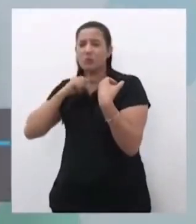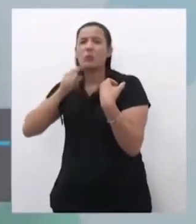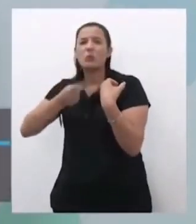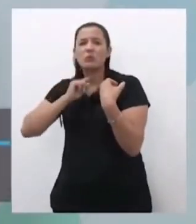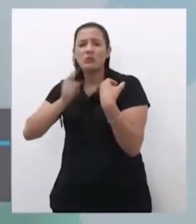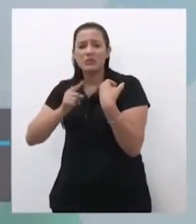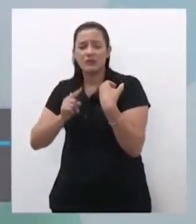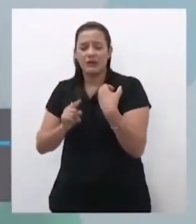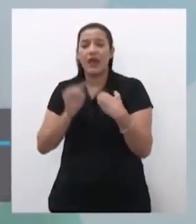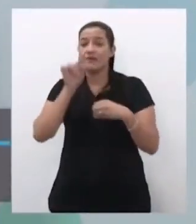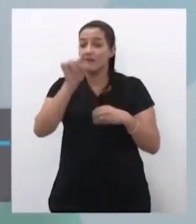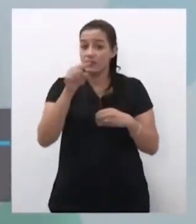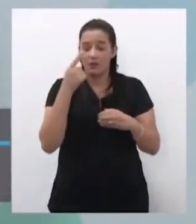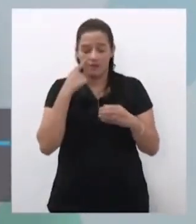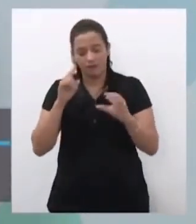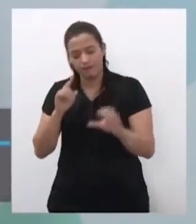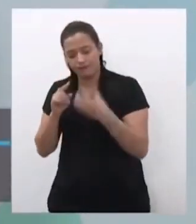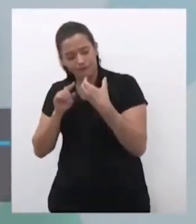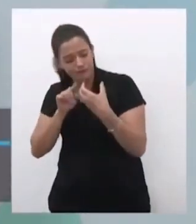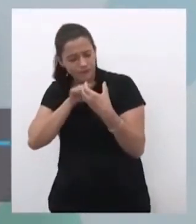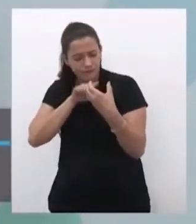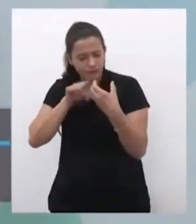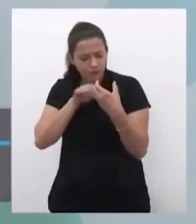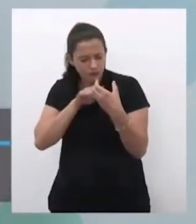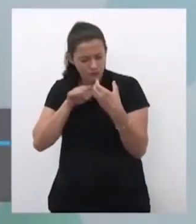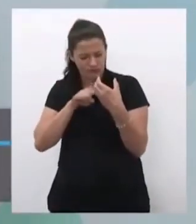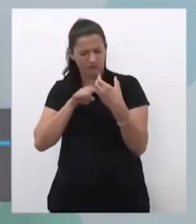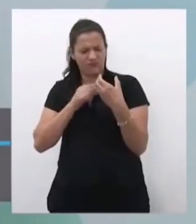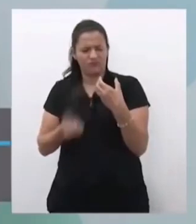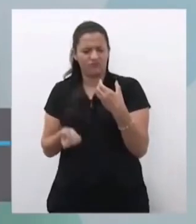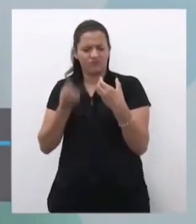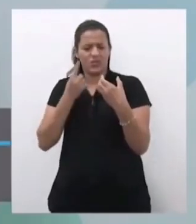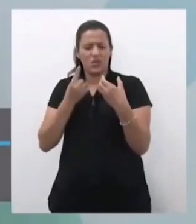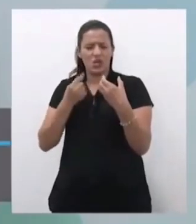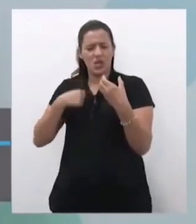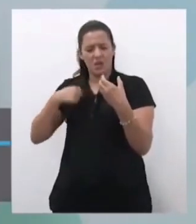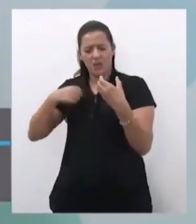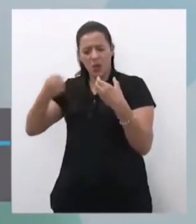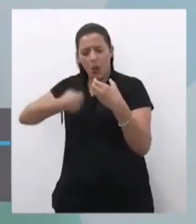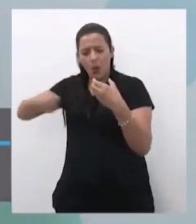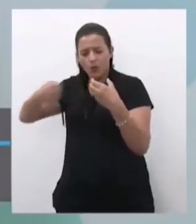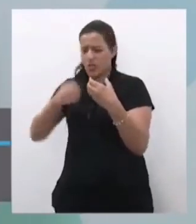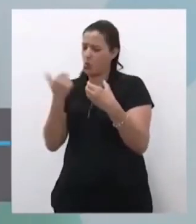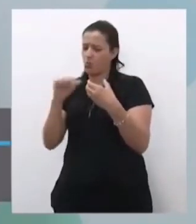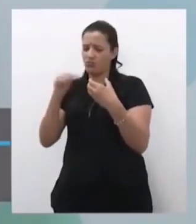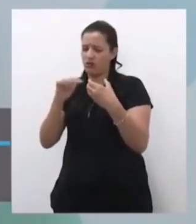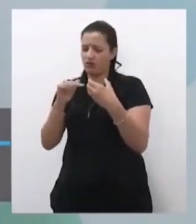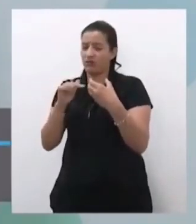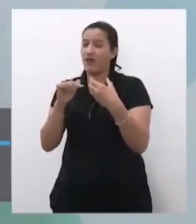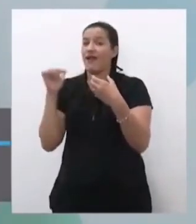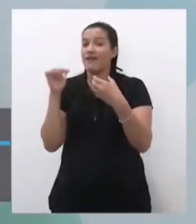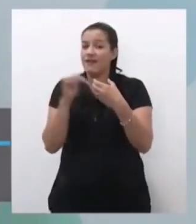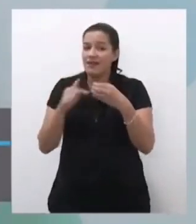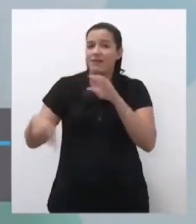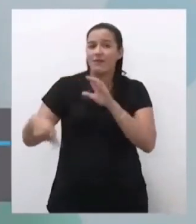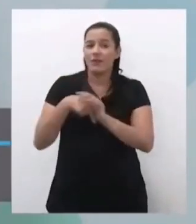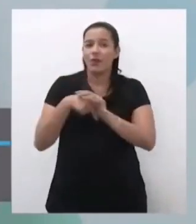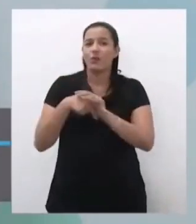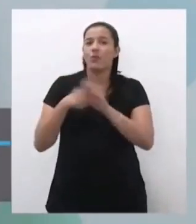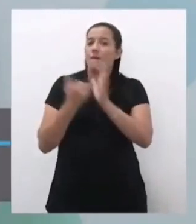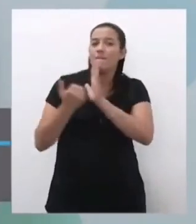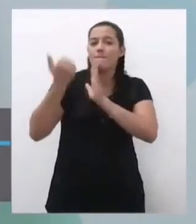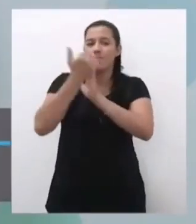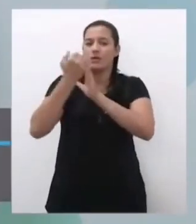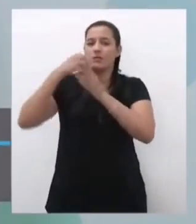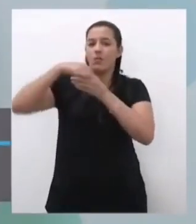rótulo do alimento e você viu aquele nome esquisito, aquela coisa que você não tem na sua cozinha, esse é um alimento ultraprocessado. E esses